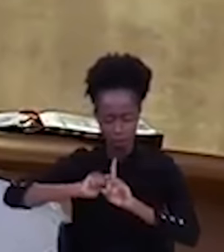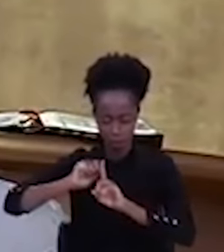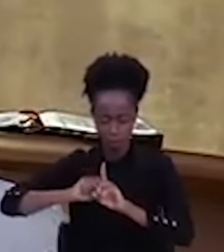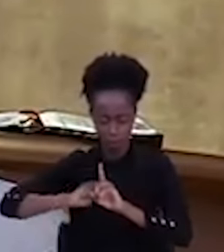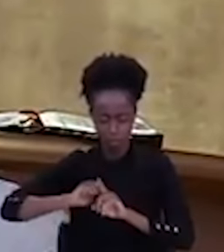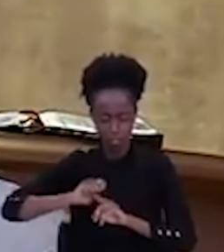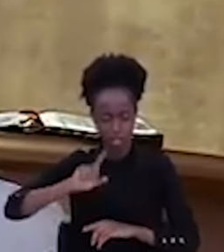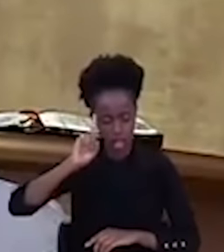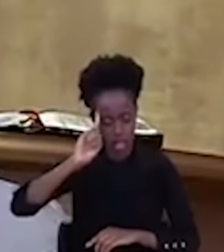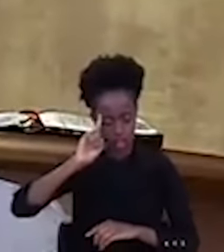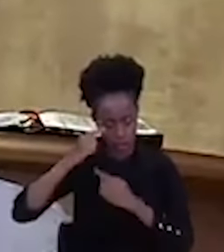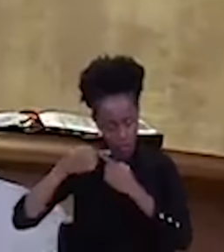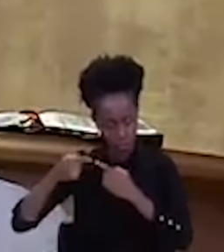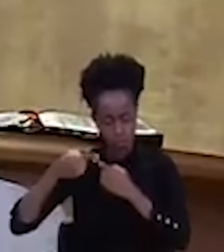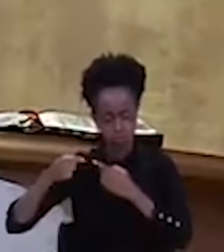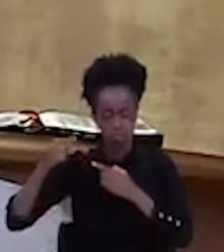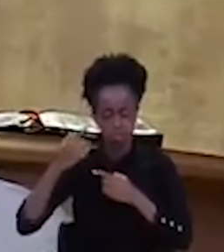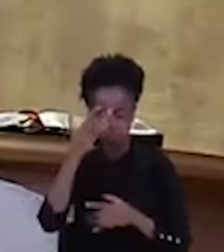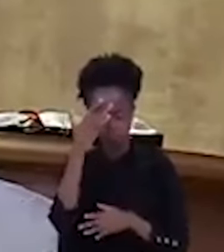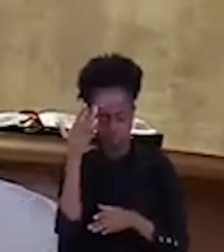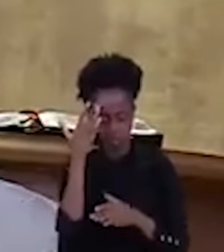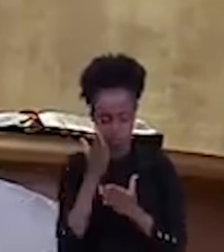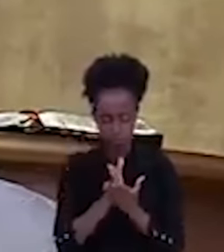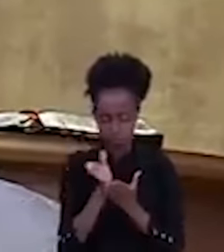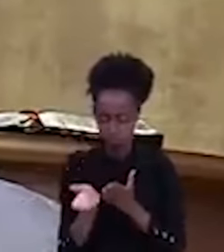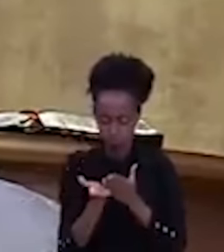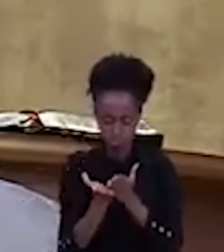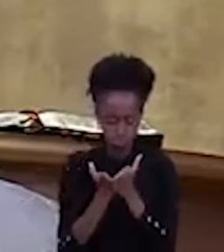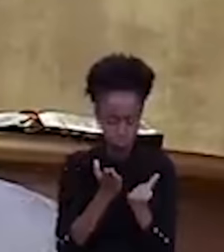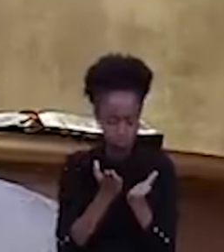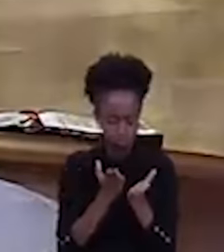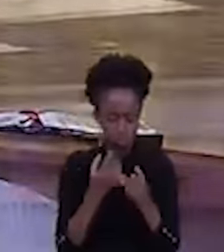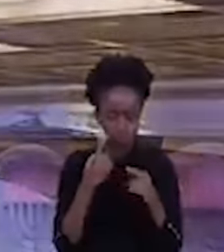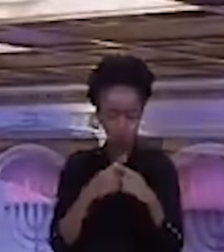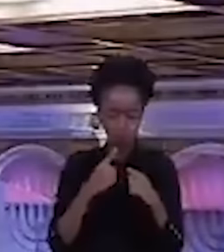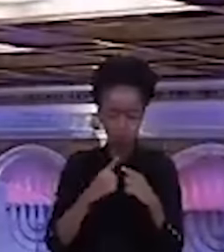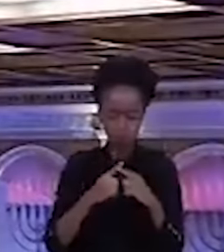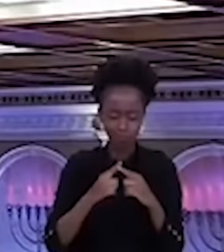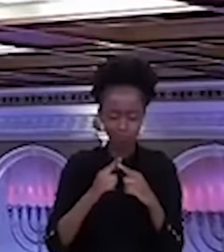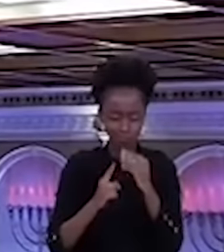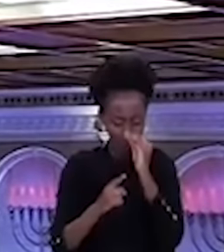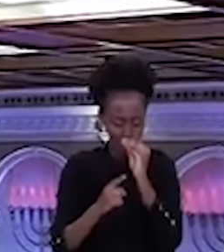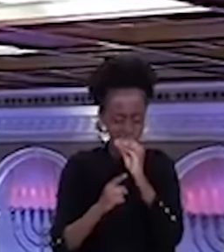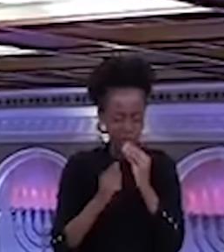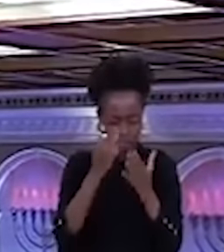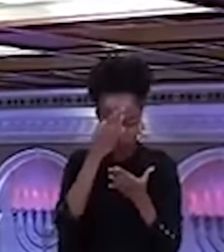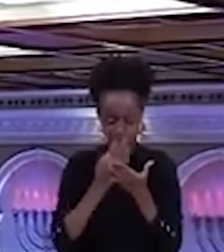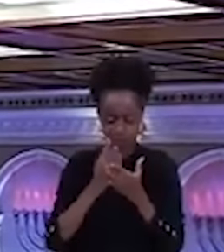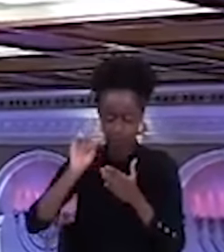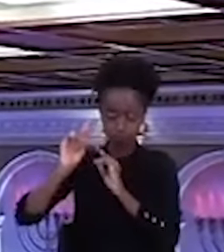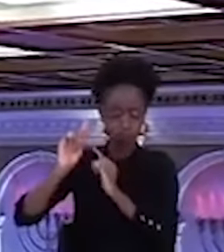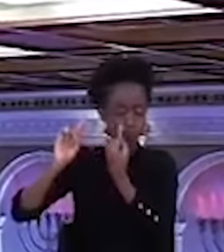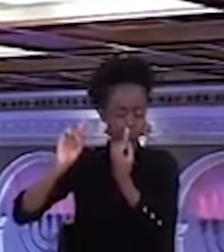dias, que estavam perdidos, porque deram as costas para a fé, para ti, para a